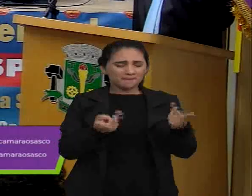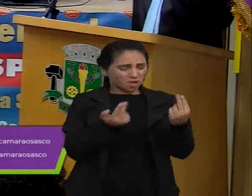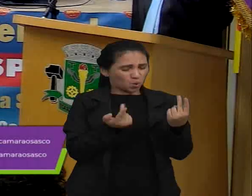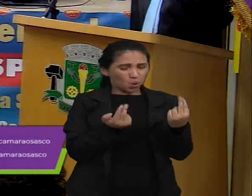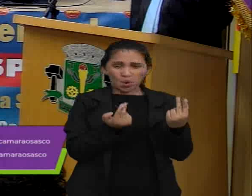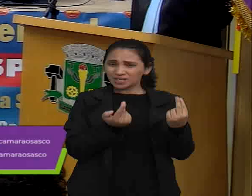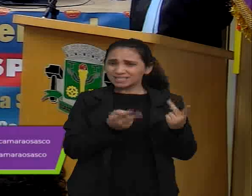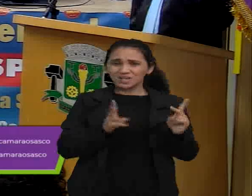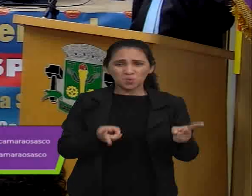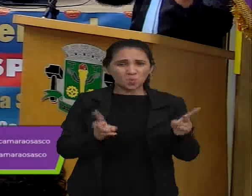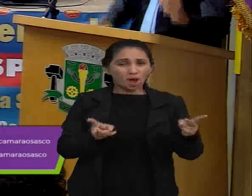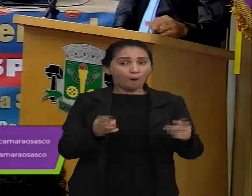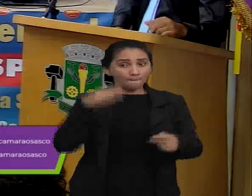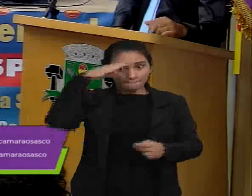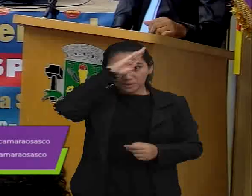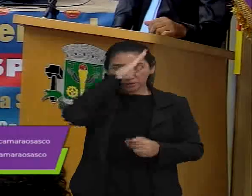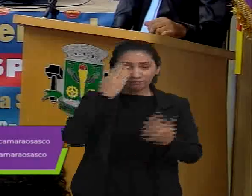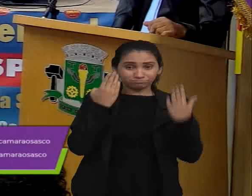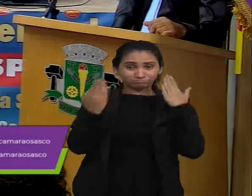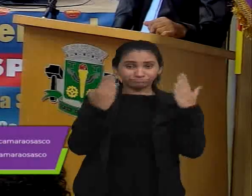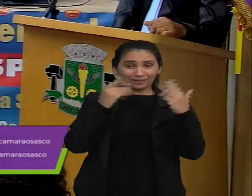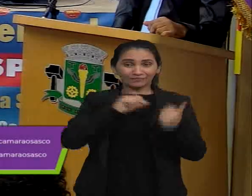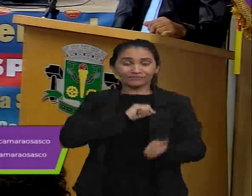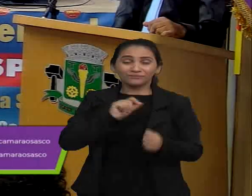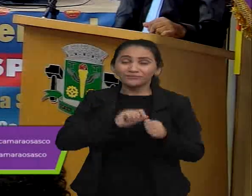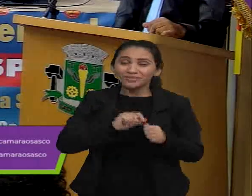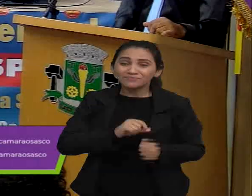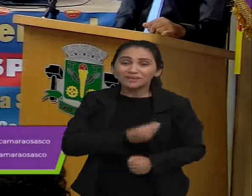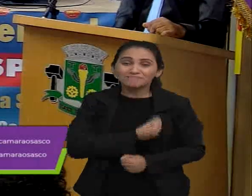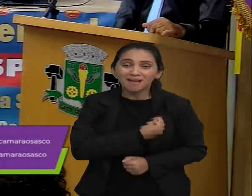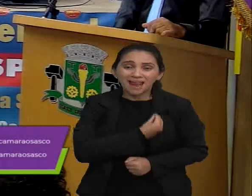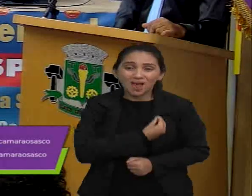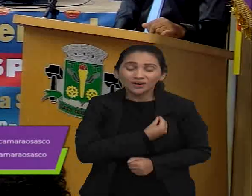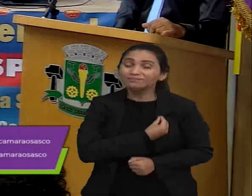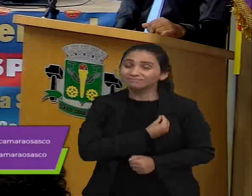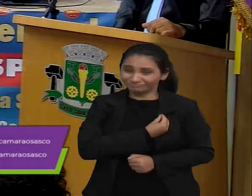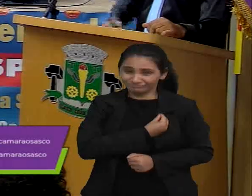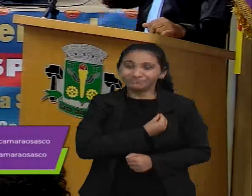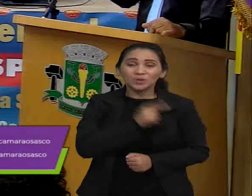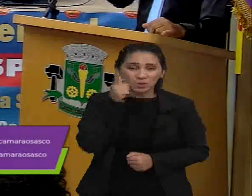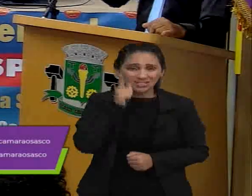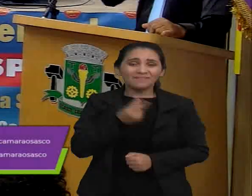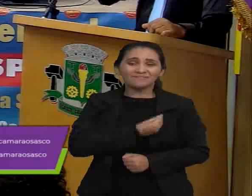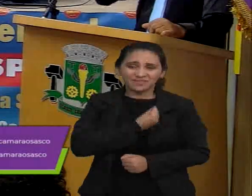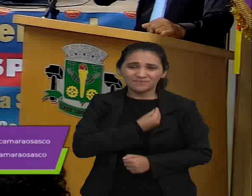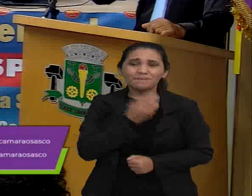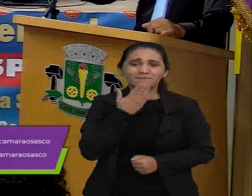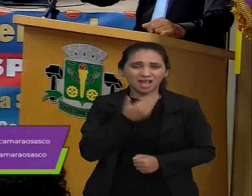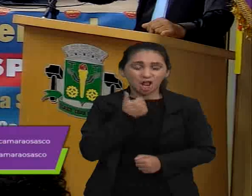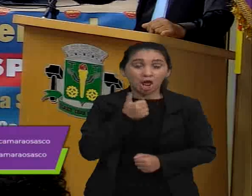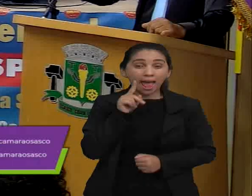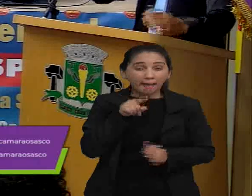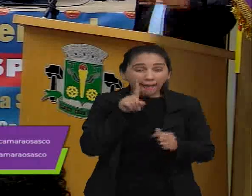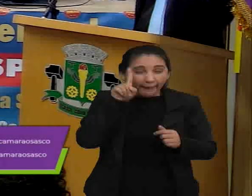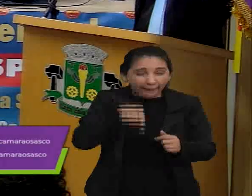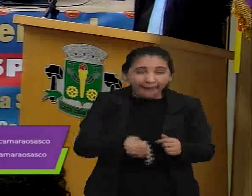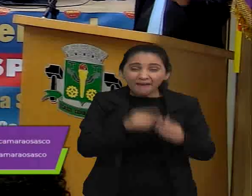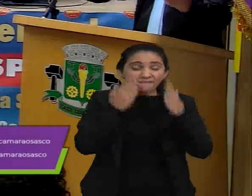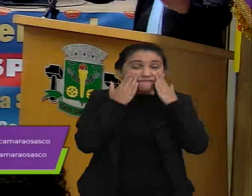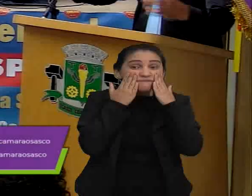que ele tinha no governo do Bolsonaro e se vive melhor está começando a viver melhor a mudança é visual